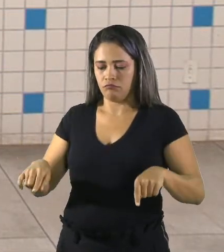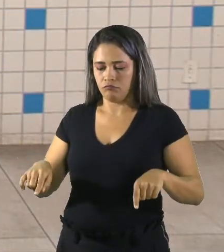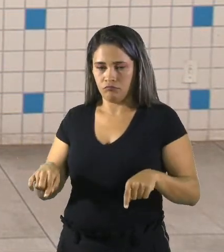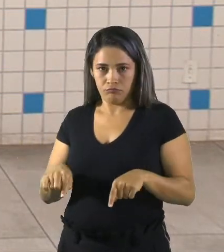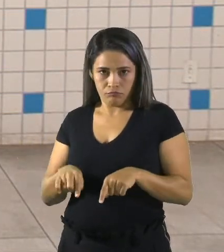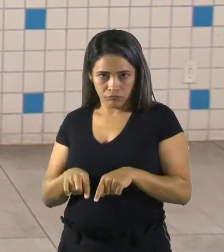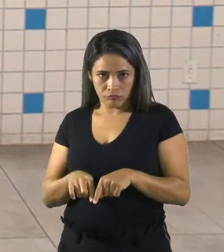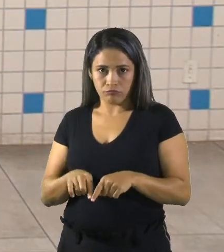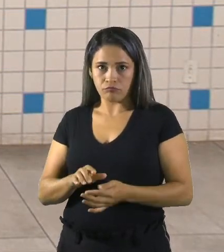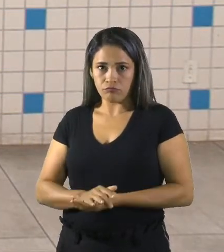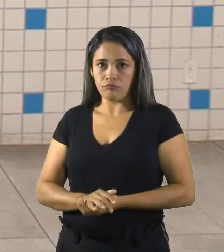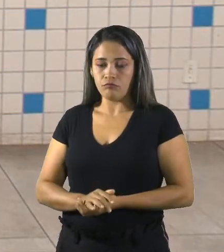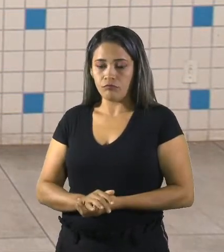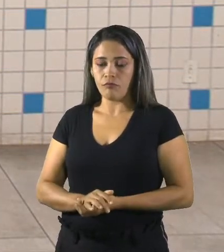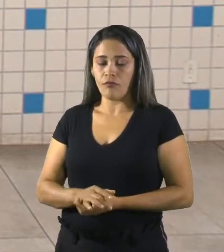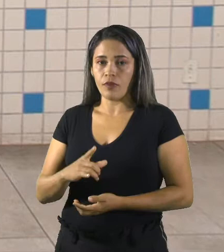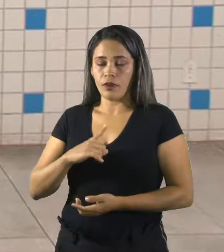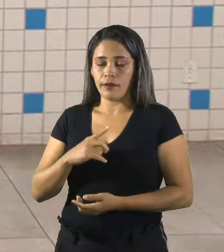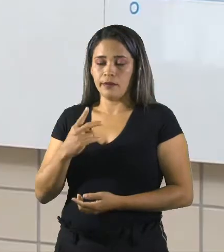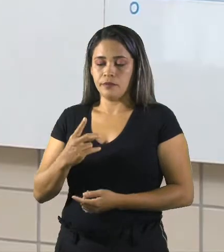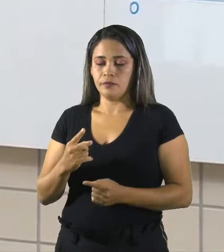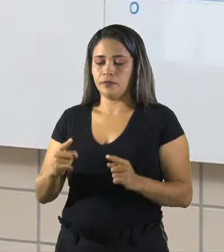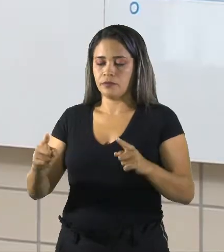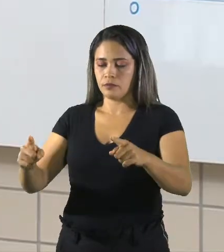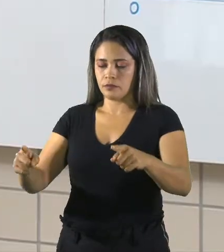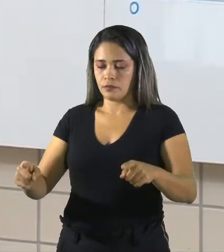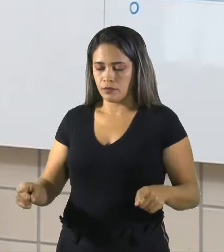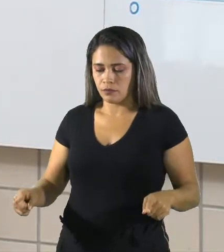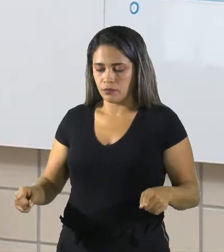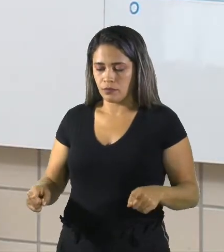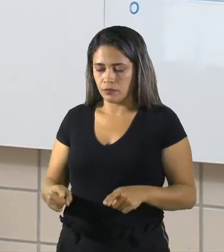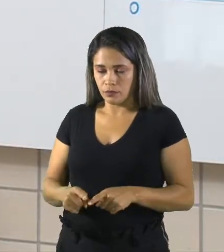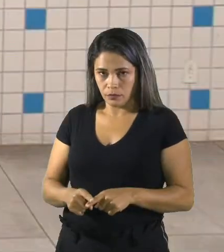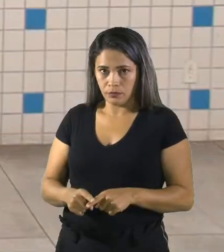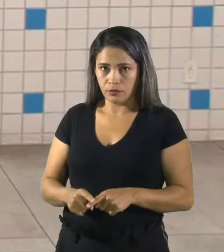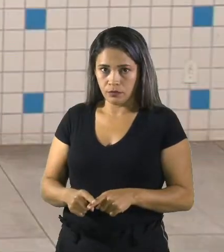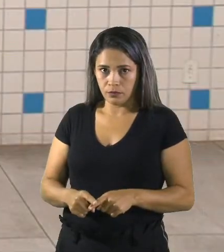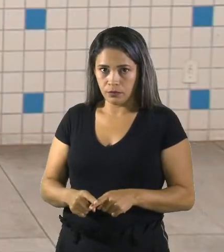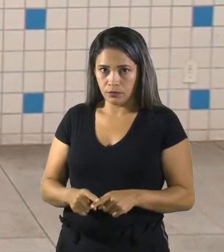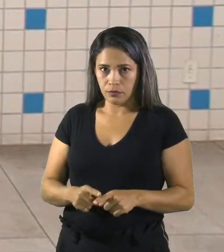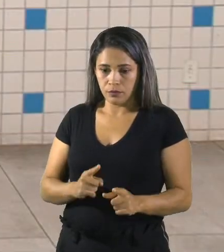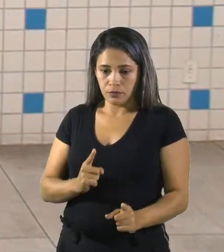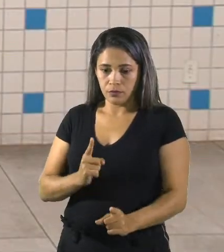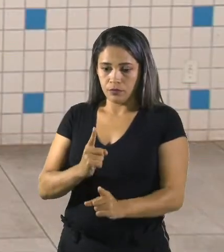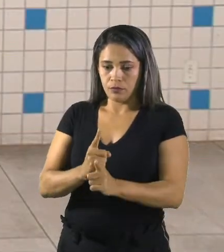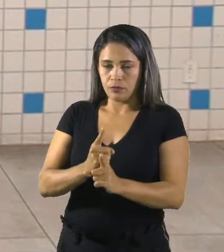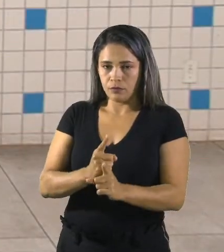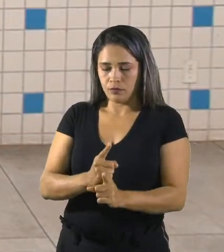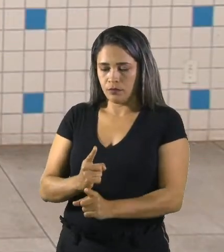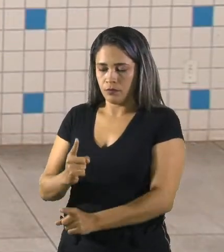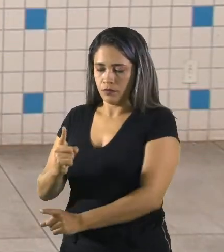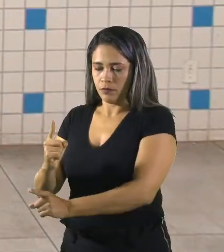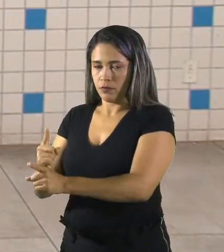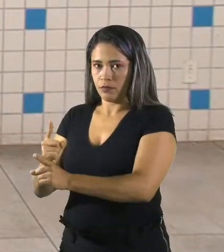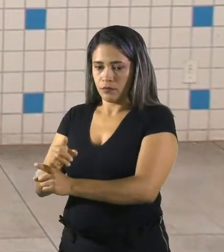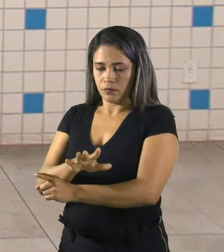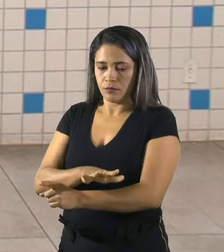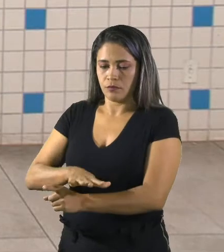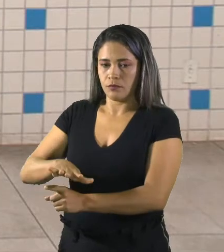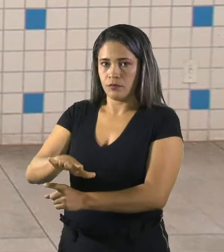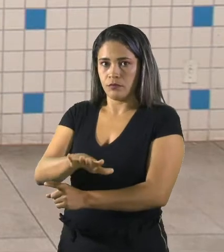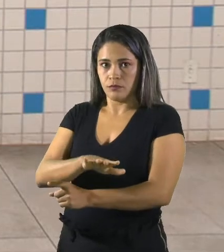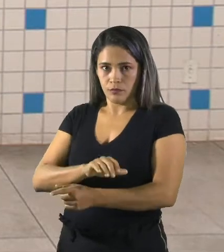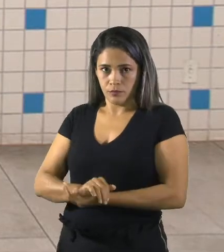não, determinada por duas semirretas de mesma origem. Então vejam, o ângulo é uma região em